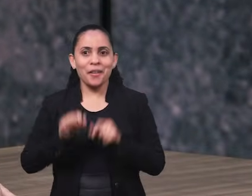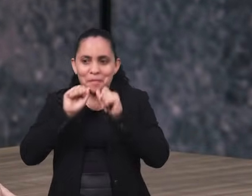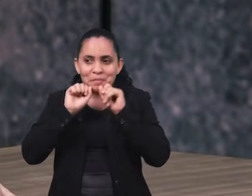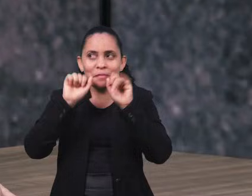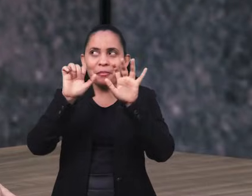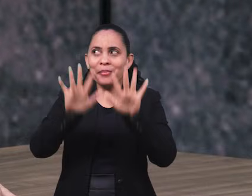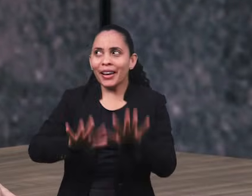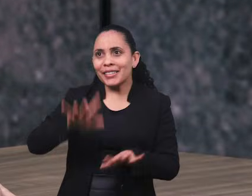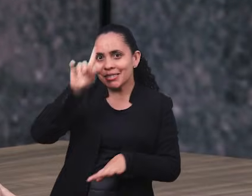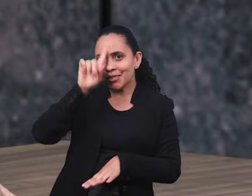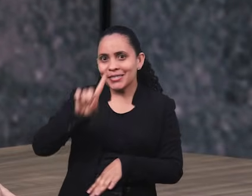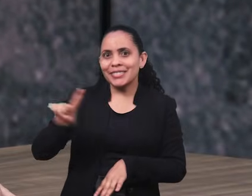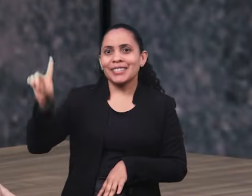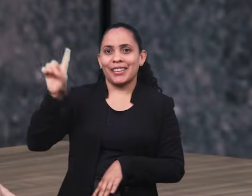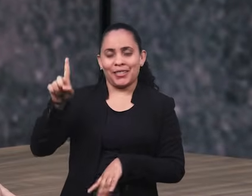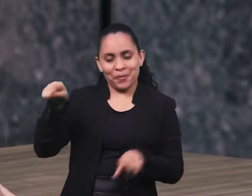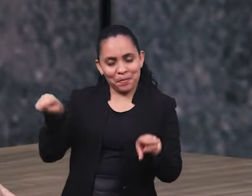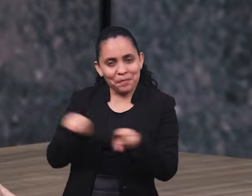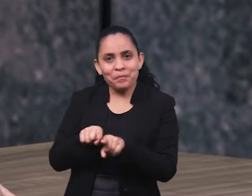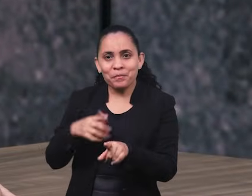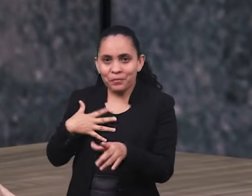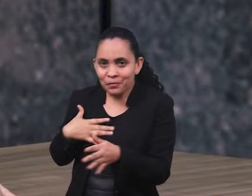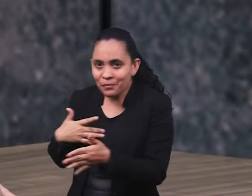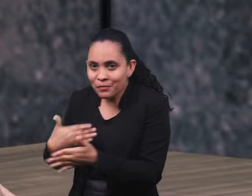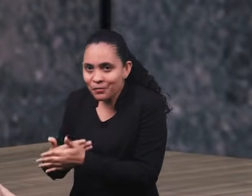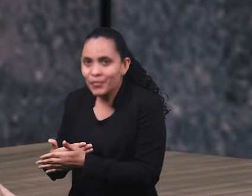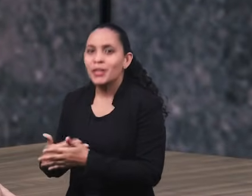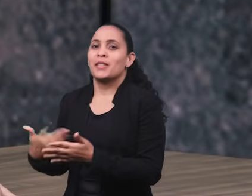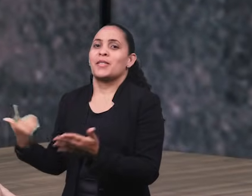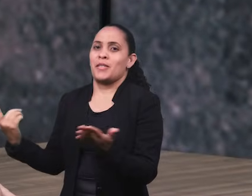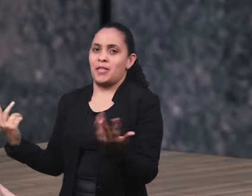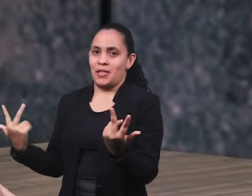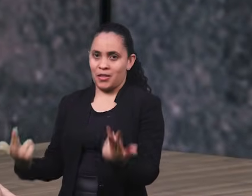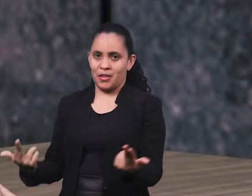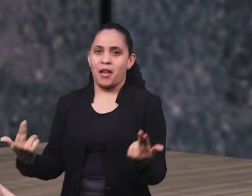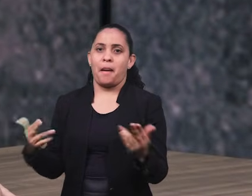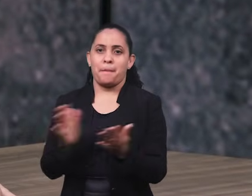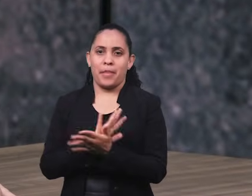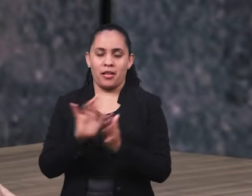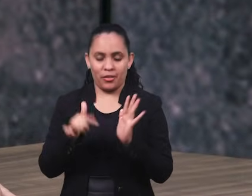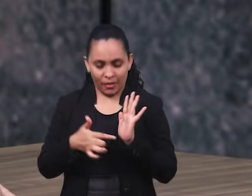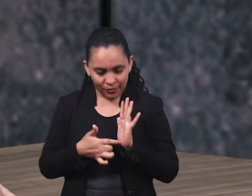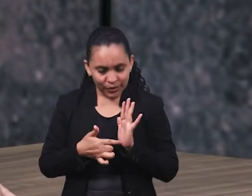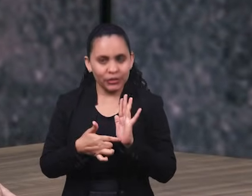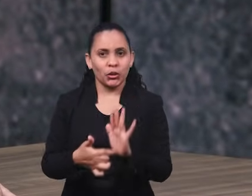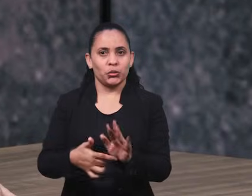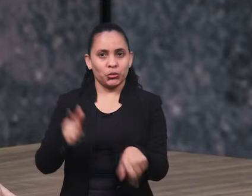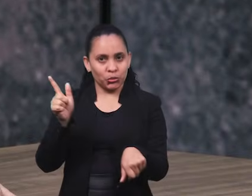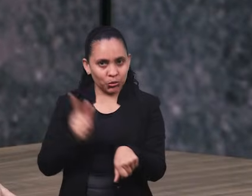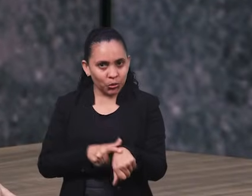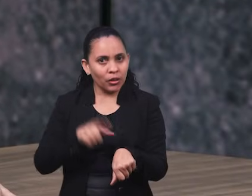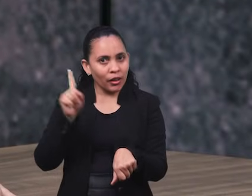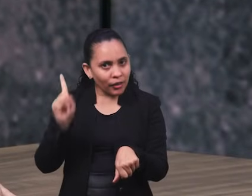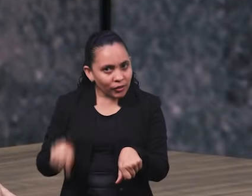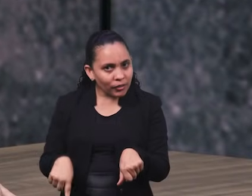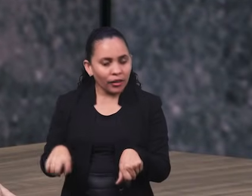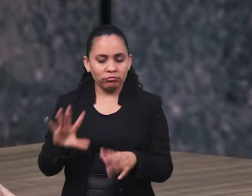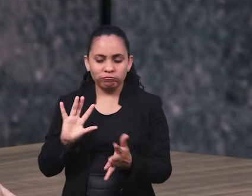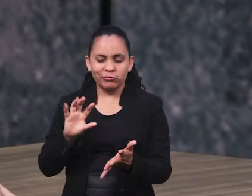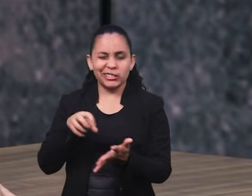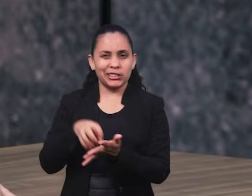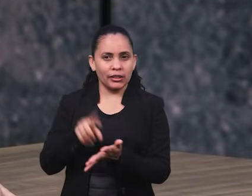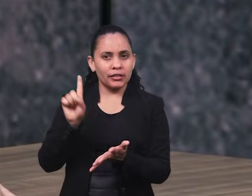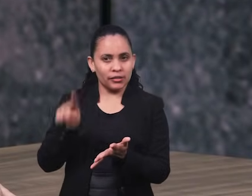avivamento na história do povo de Deus tem como ponto de ignição a palavra, colocar a palavra no lugar em que ela deve estar, que é no